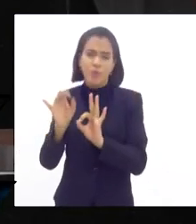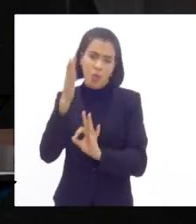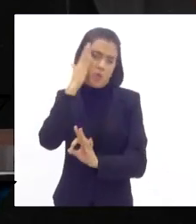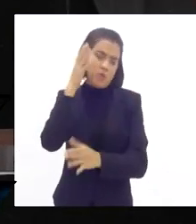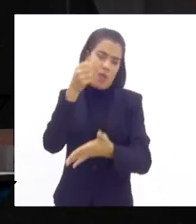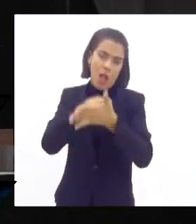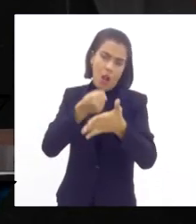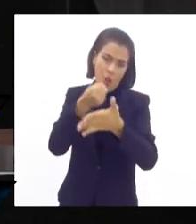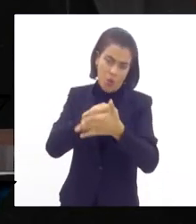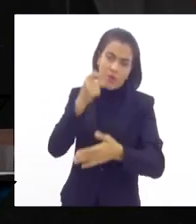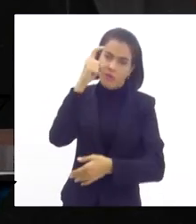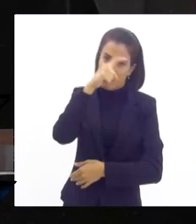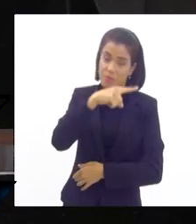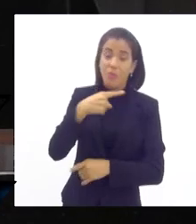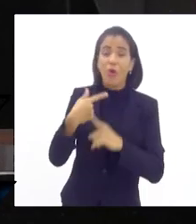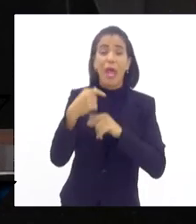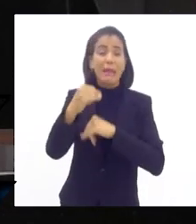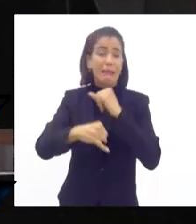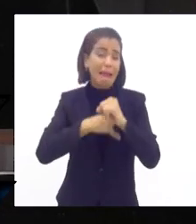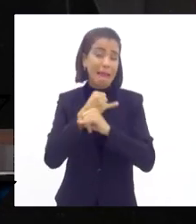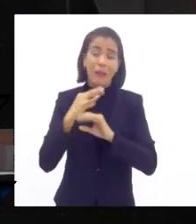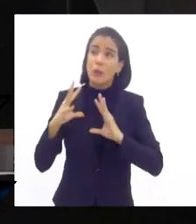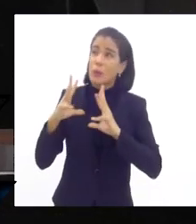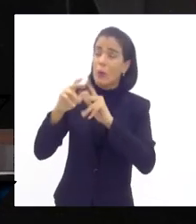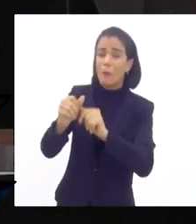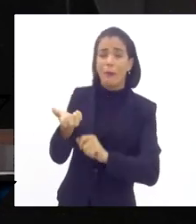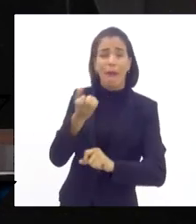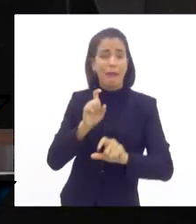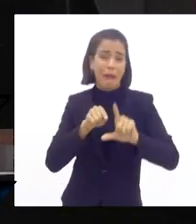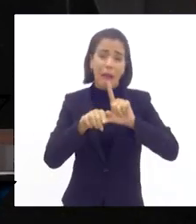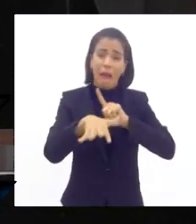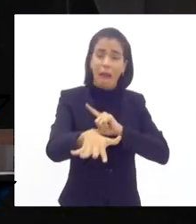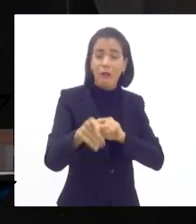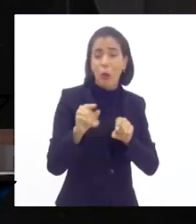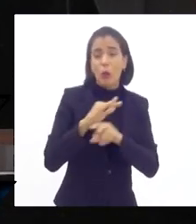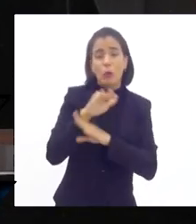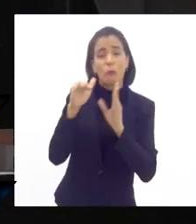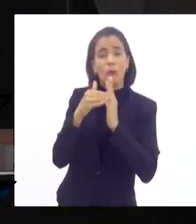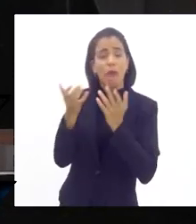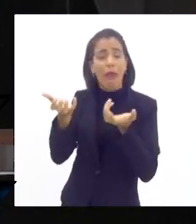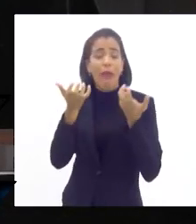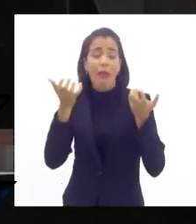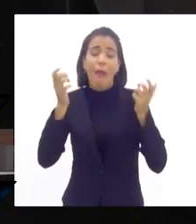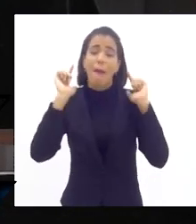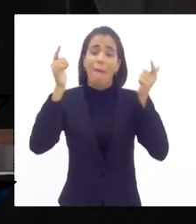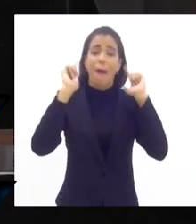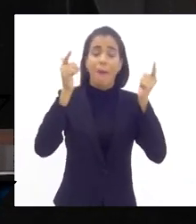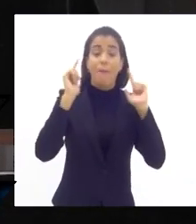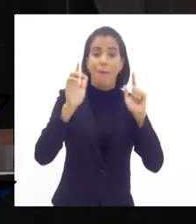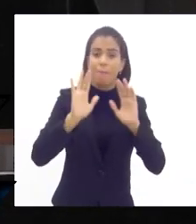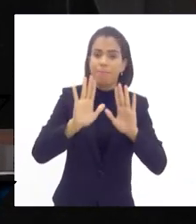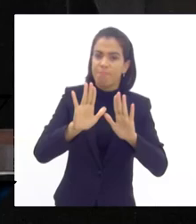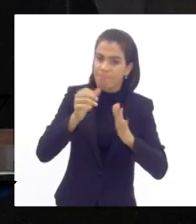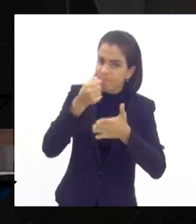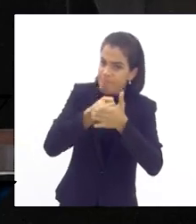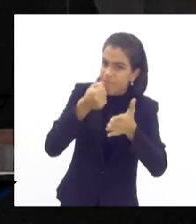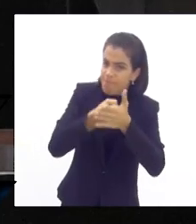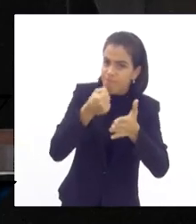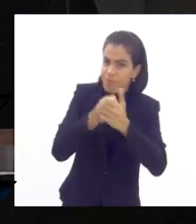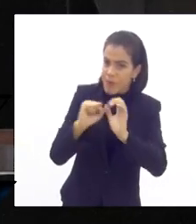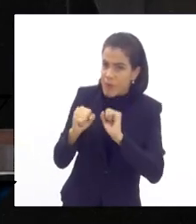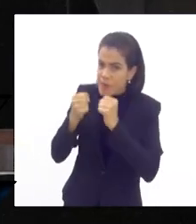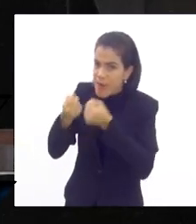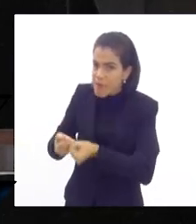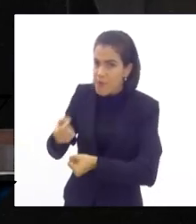é difícil porque a internet hoje todo mundo quer ser blogueiro todo mundo quer andar na moda todo mundo quer ser da galera mas lute pelo seu filho